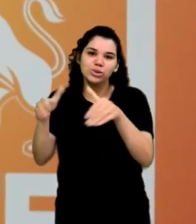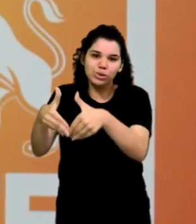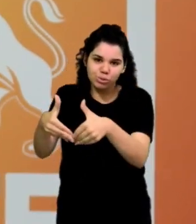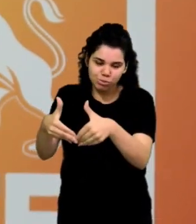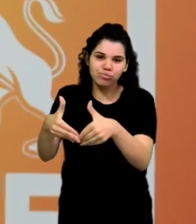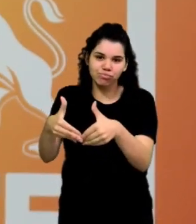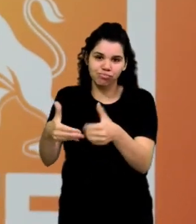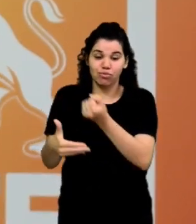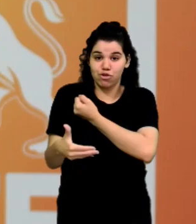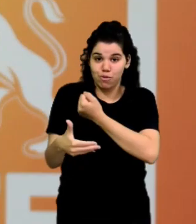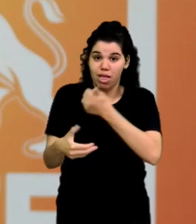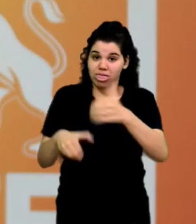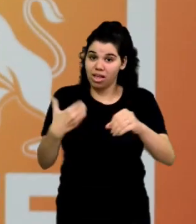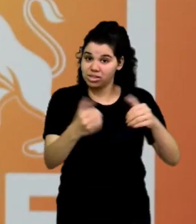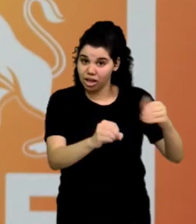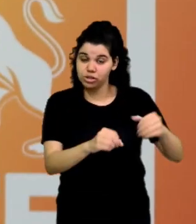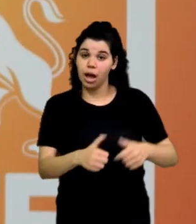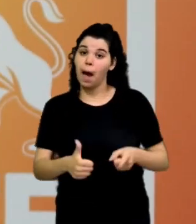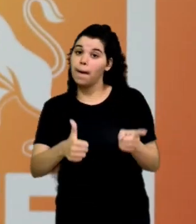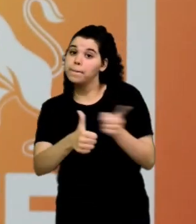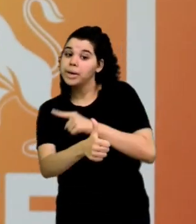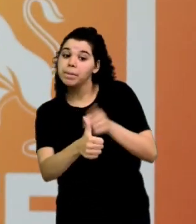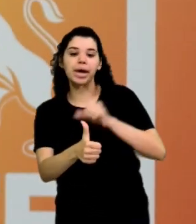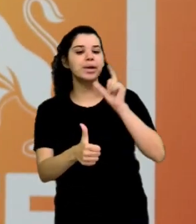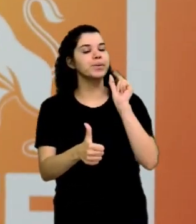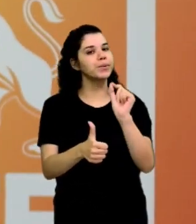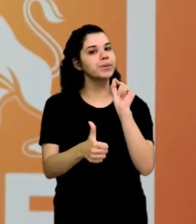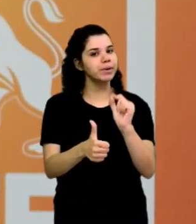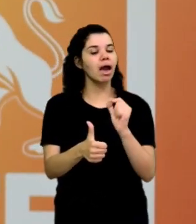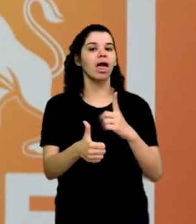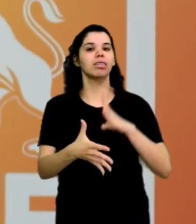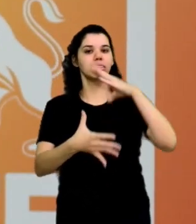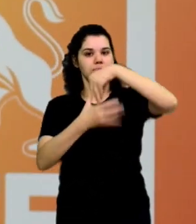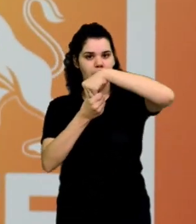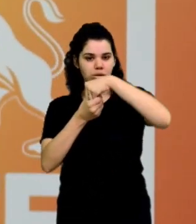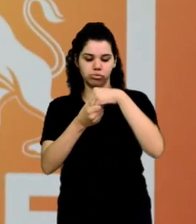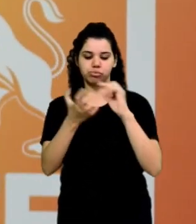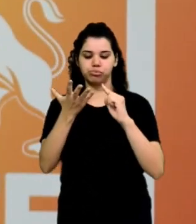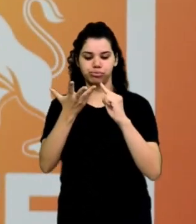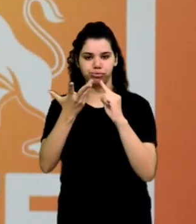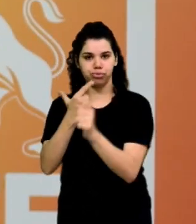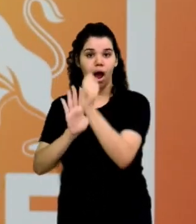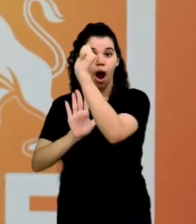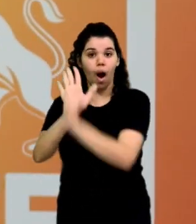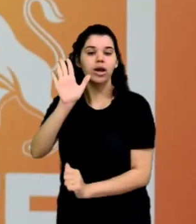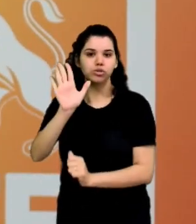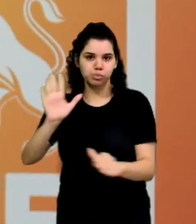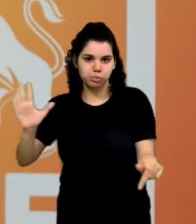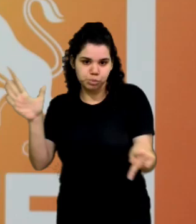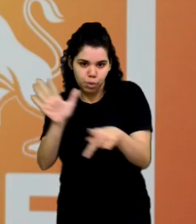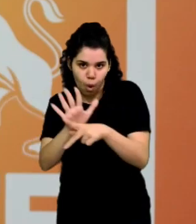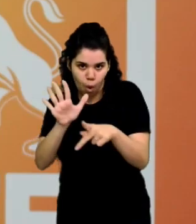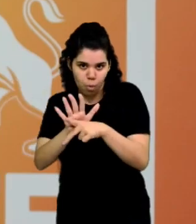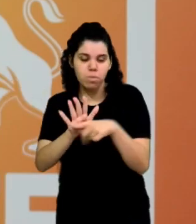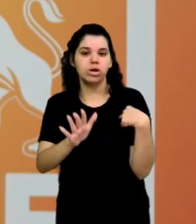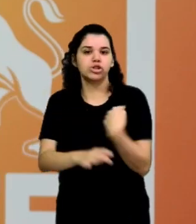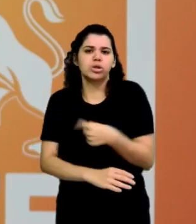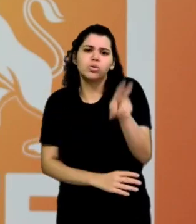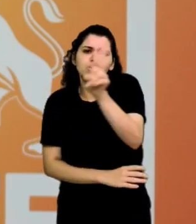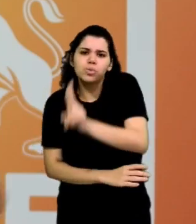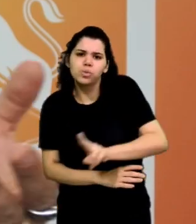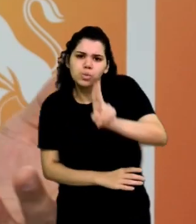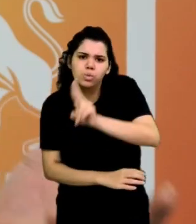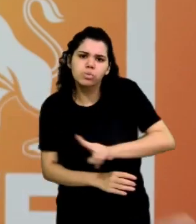A gente viu que a primeira característica é ter um conjunto de símbolos chamado de algarismos, onde a gente usa esses algarismos